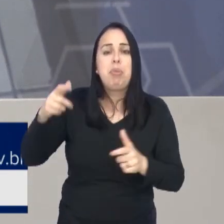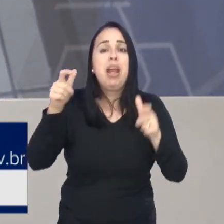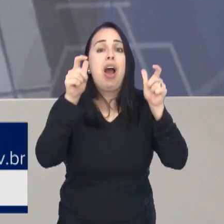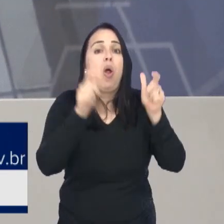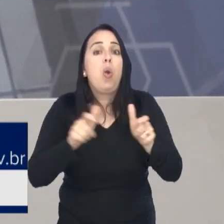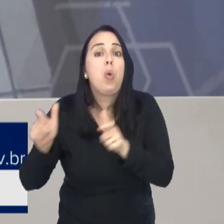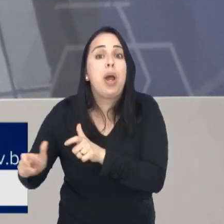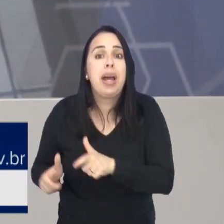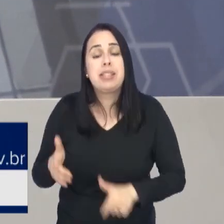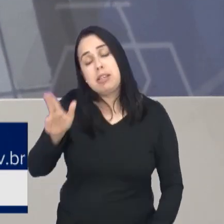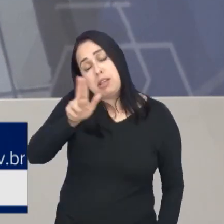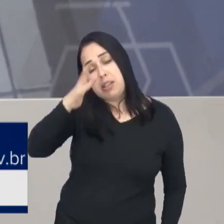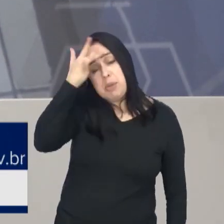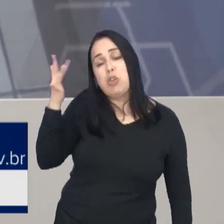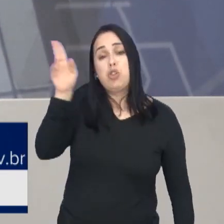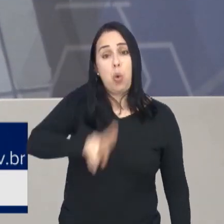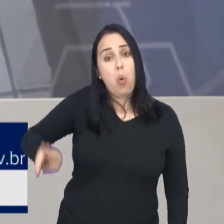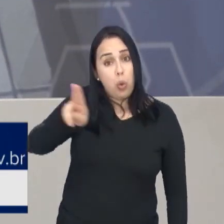as pessoas